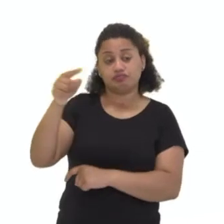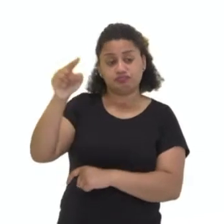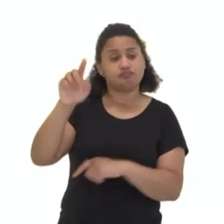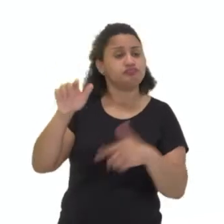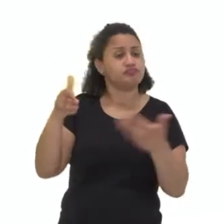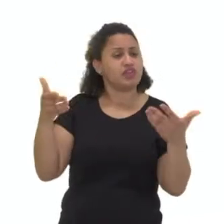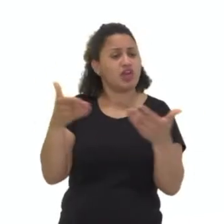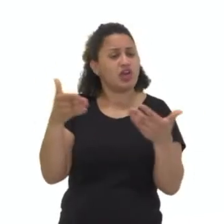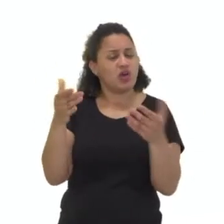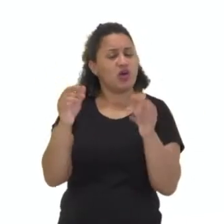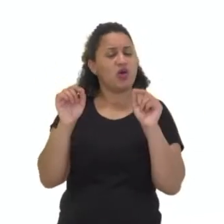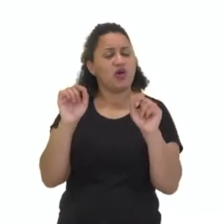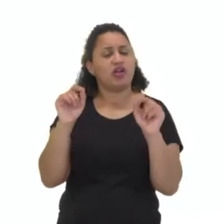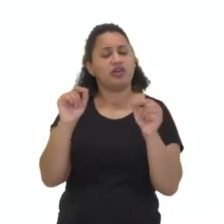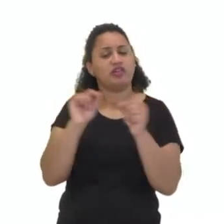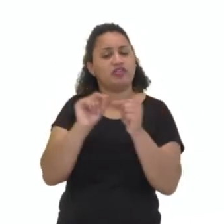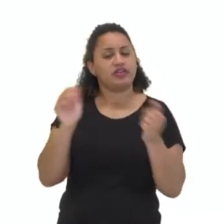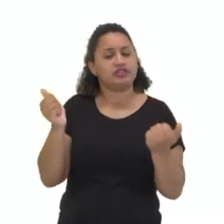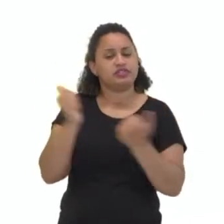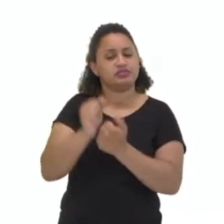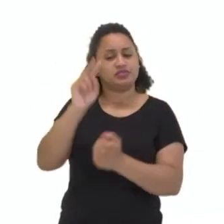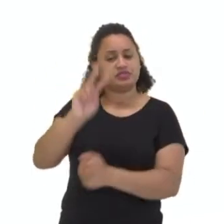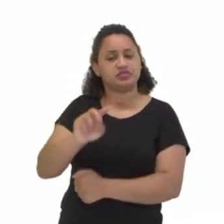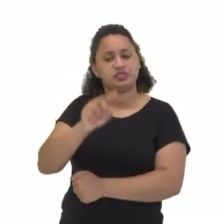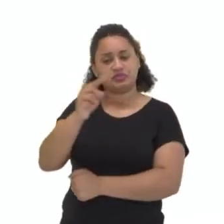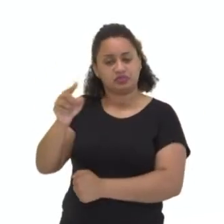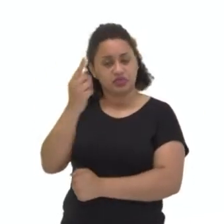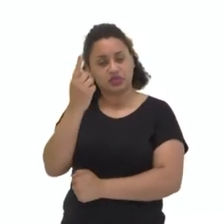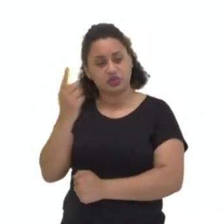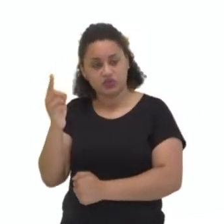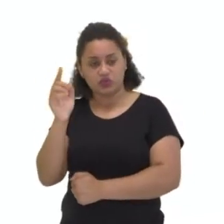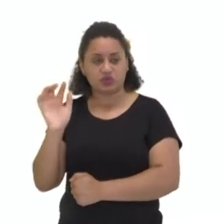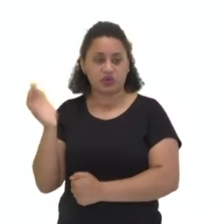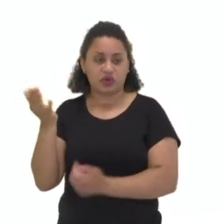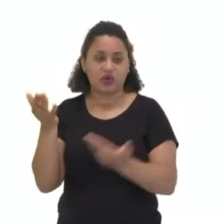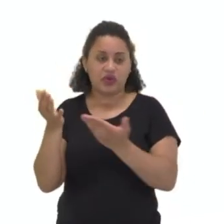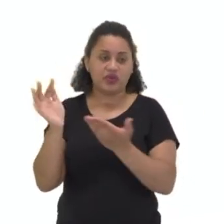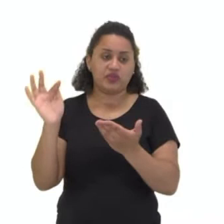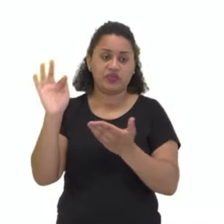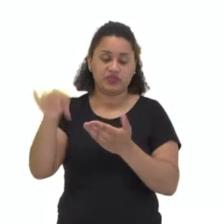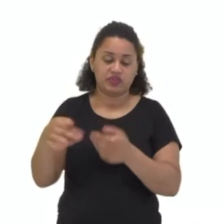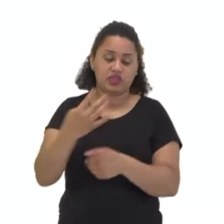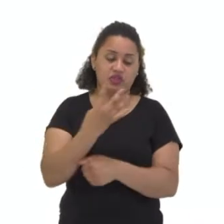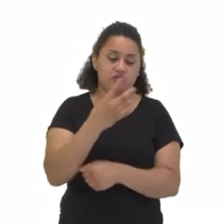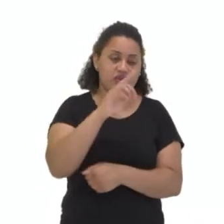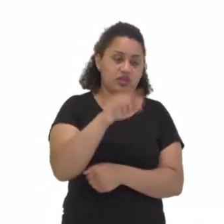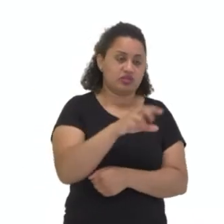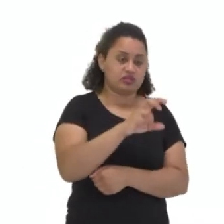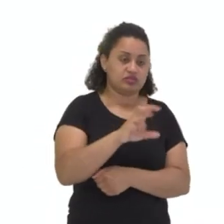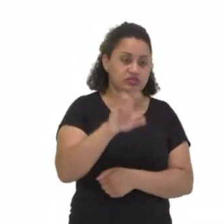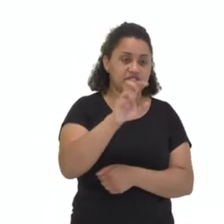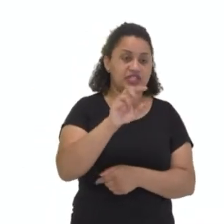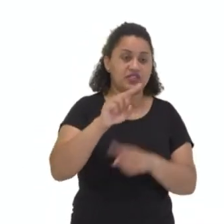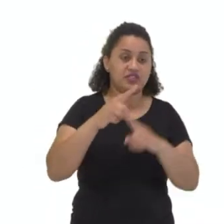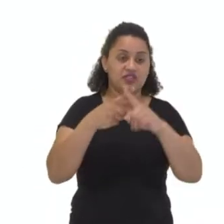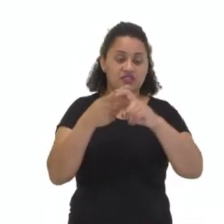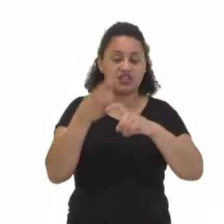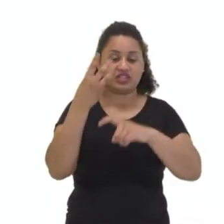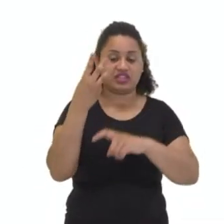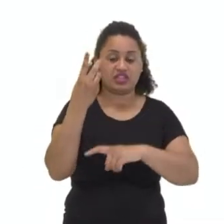eu deixei então para substituir o π na última, aqui praticamente linha do meu cálculo.